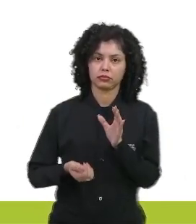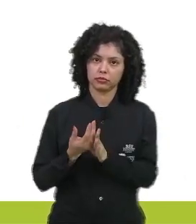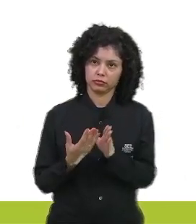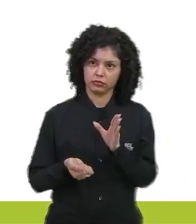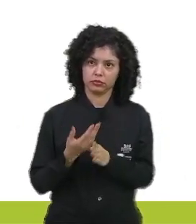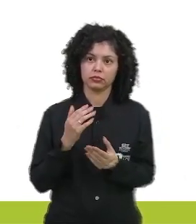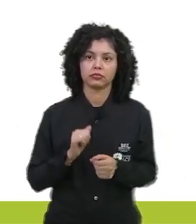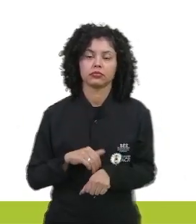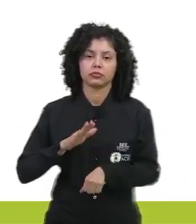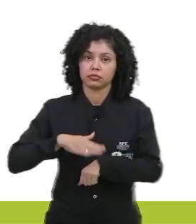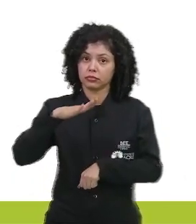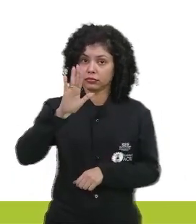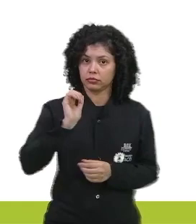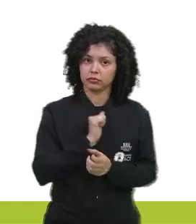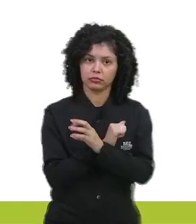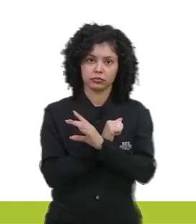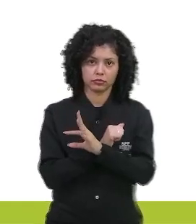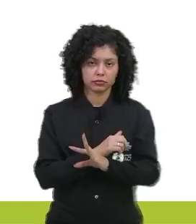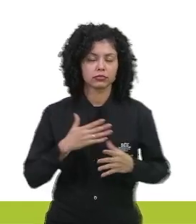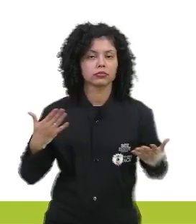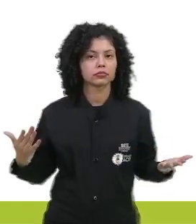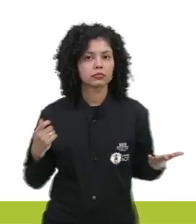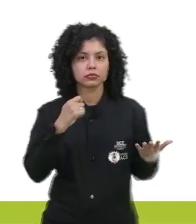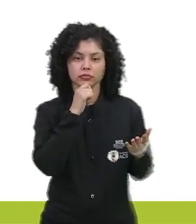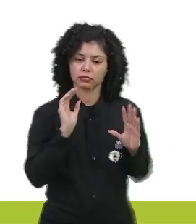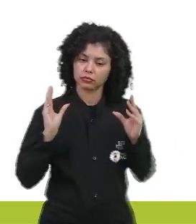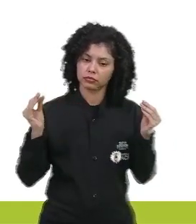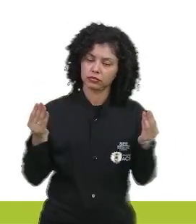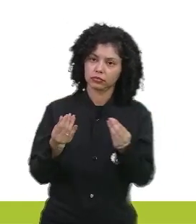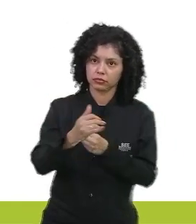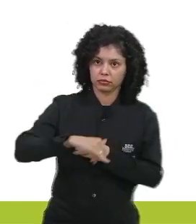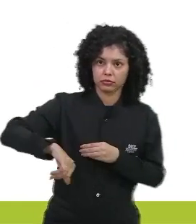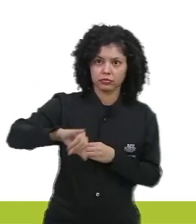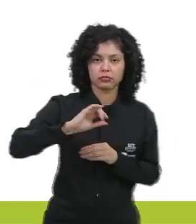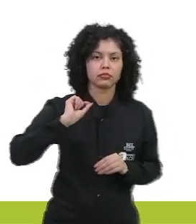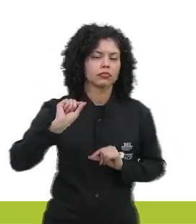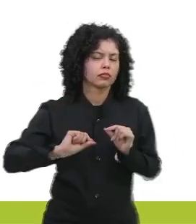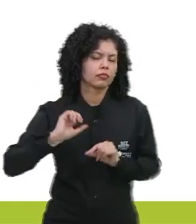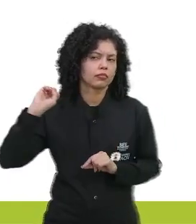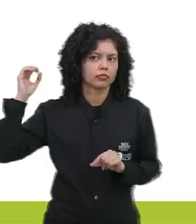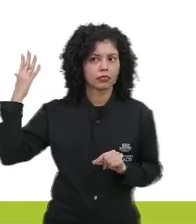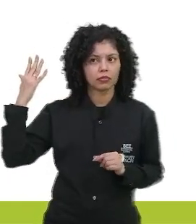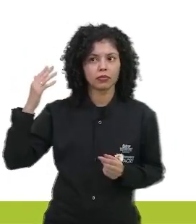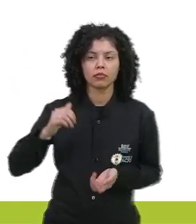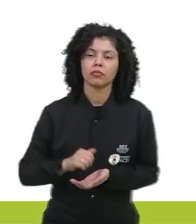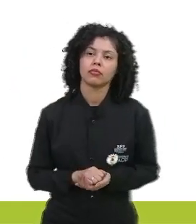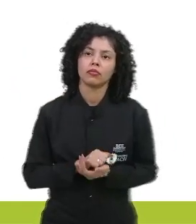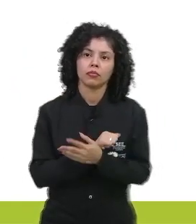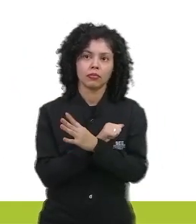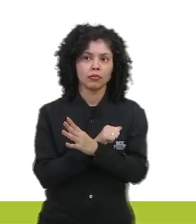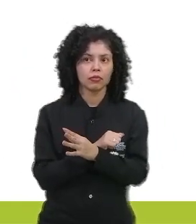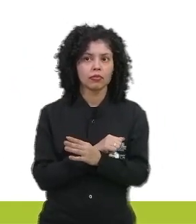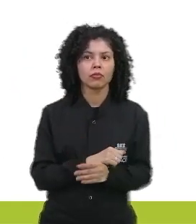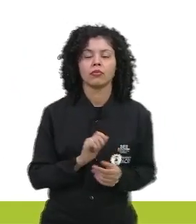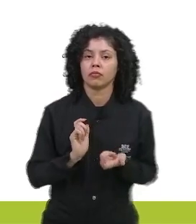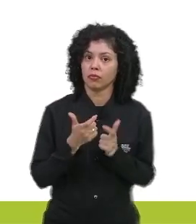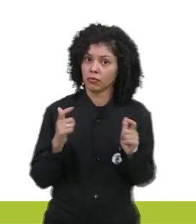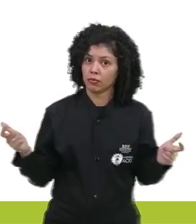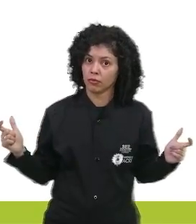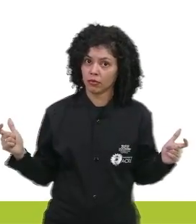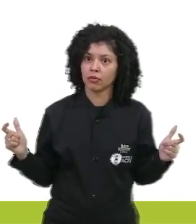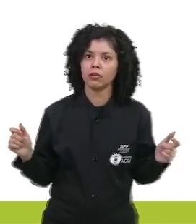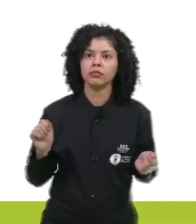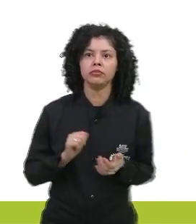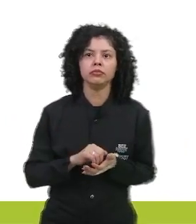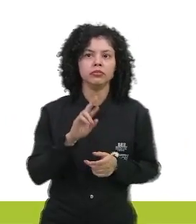produção de um ácido graxo, né? Uma substância oleaginosa. Então, o que acontece? Eu tenho um ácido graxo, que é uma cadeia grande. Tá